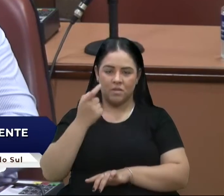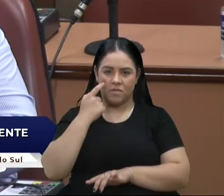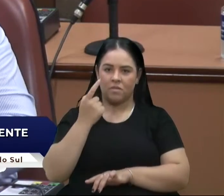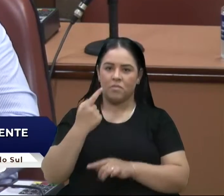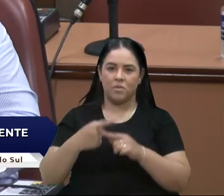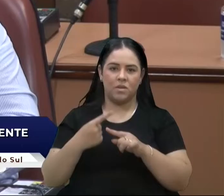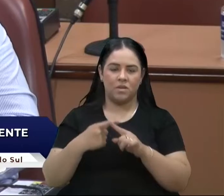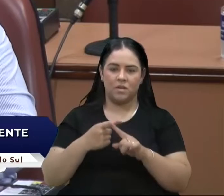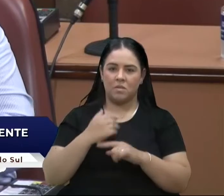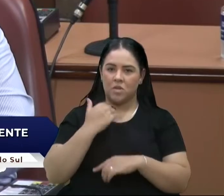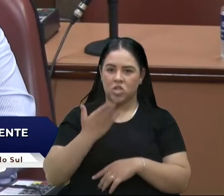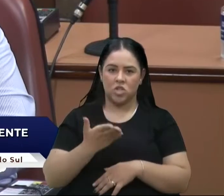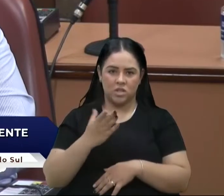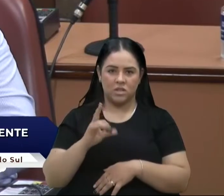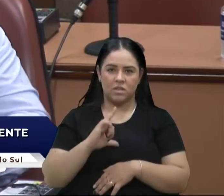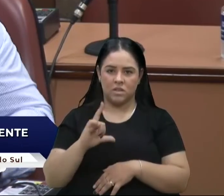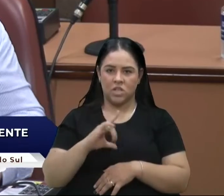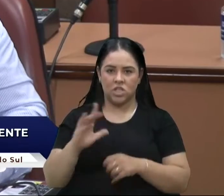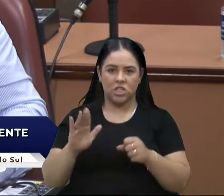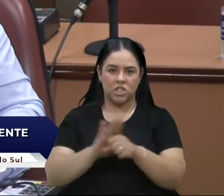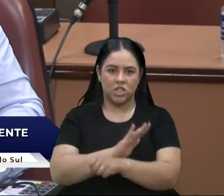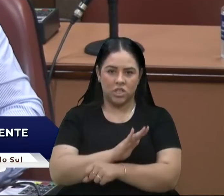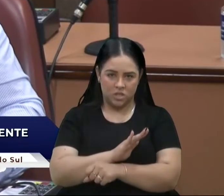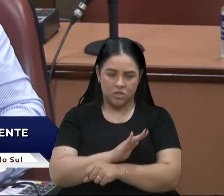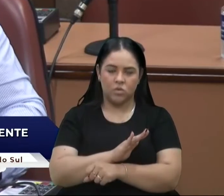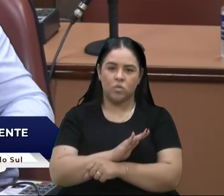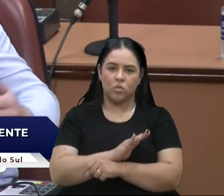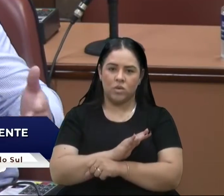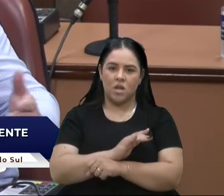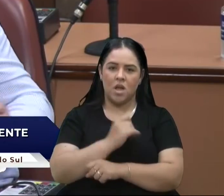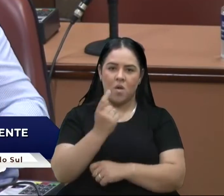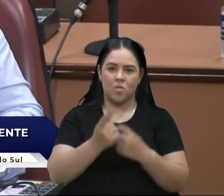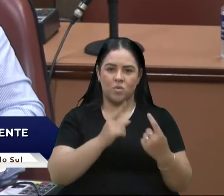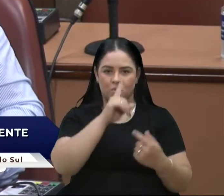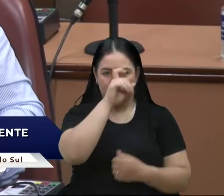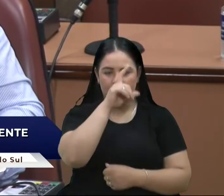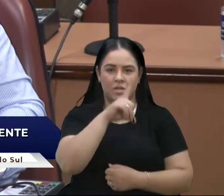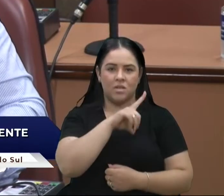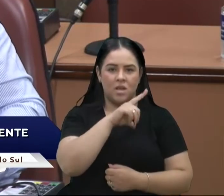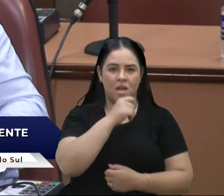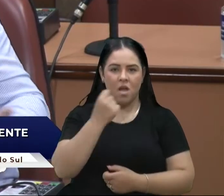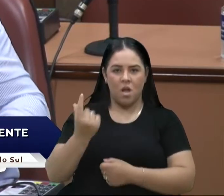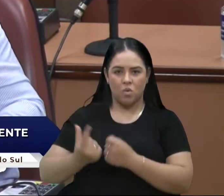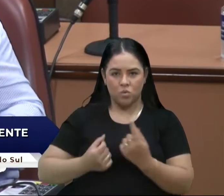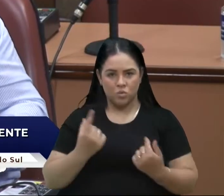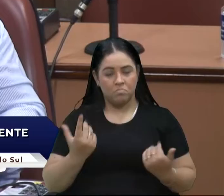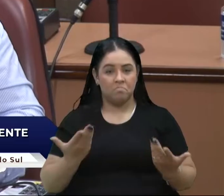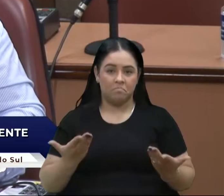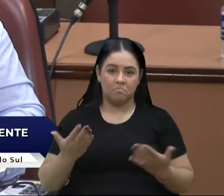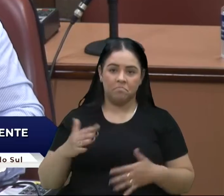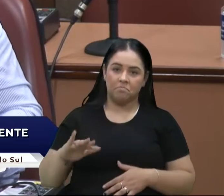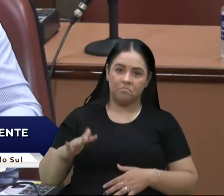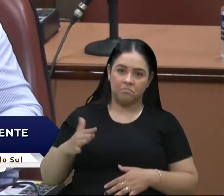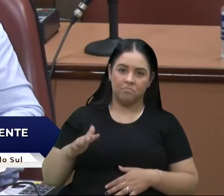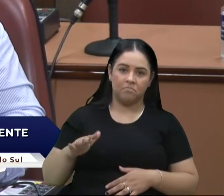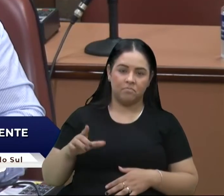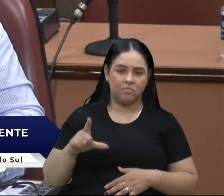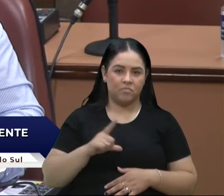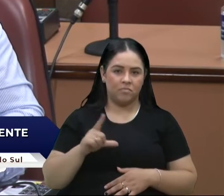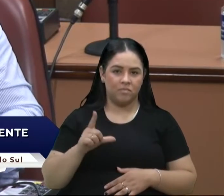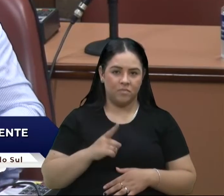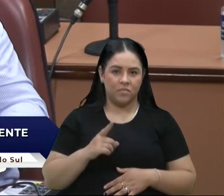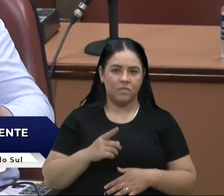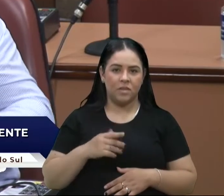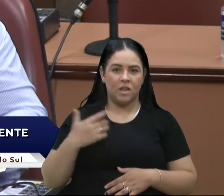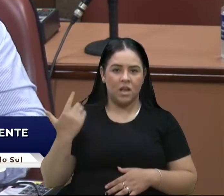nós superlotarmos determinadas instituições hospitalares e deixarmos outras, né, talvez, atendendo de